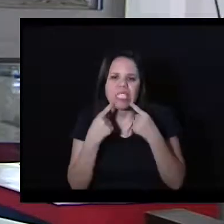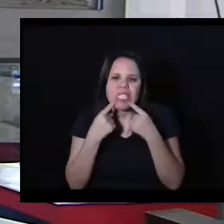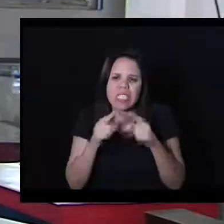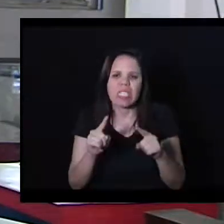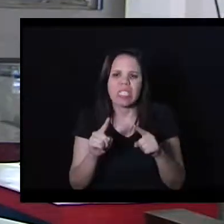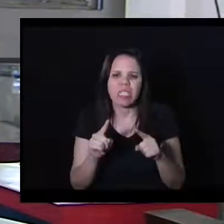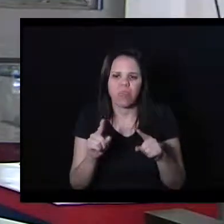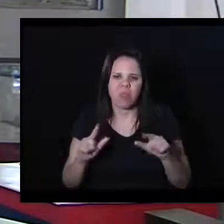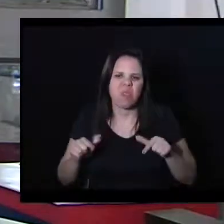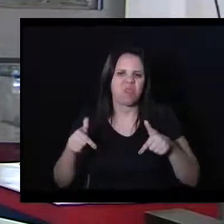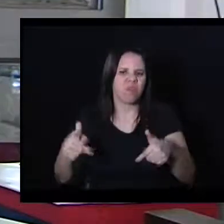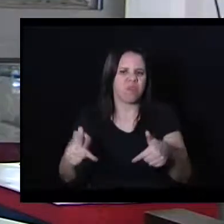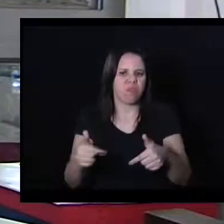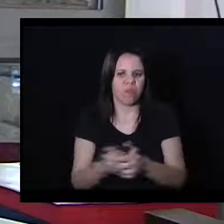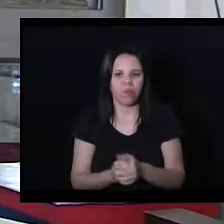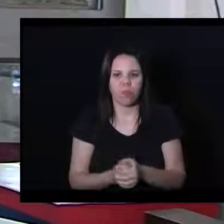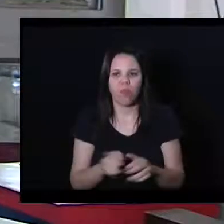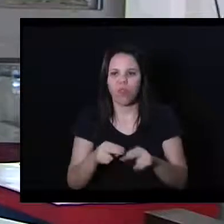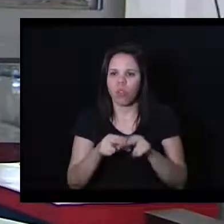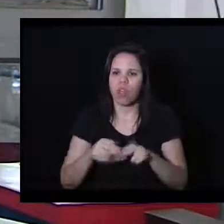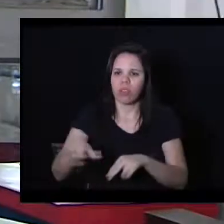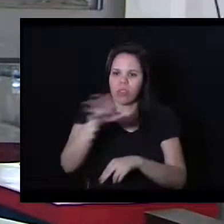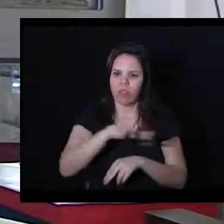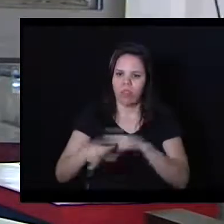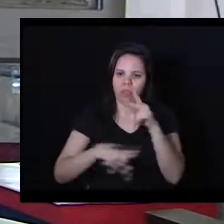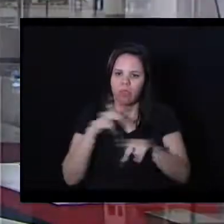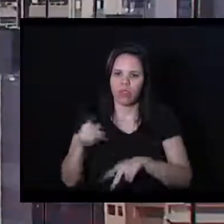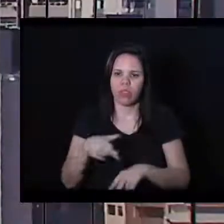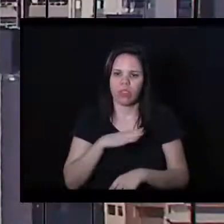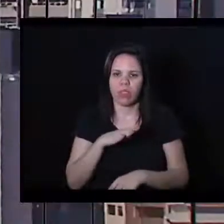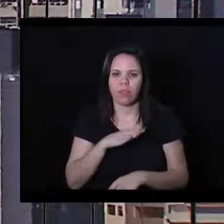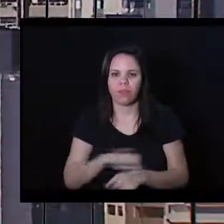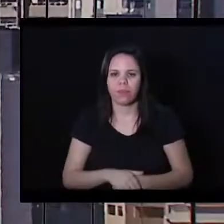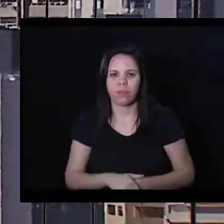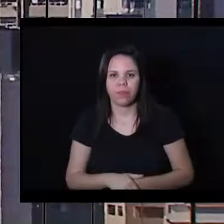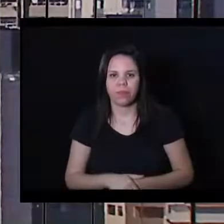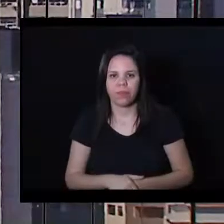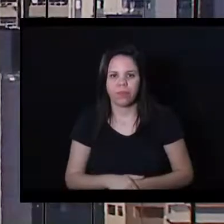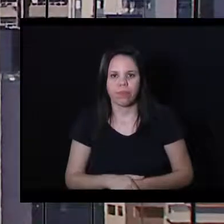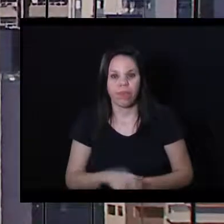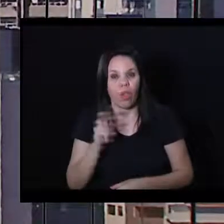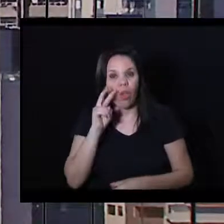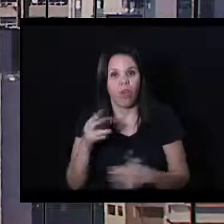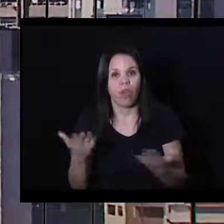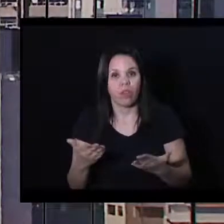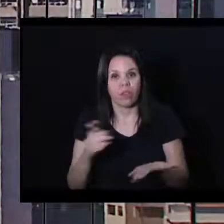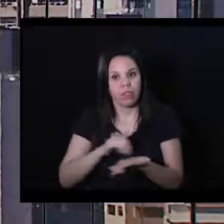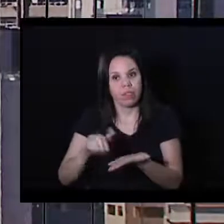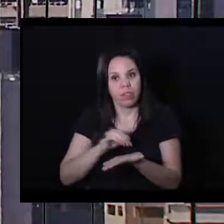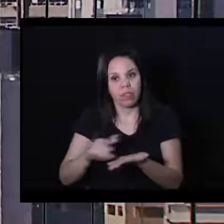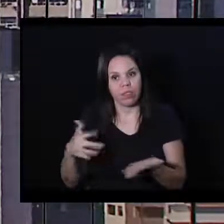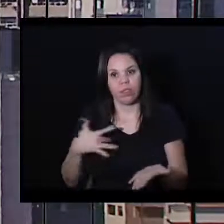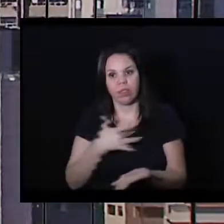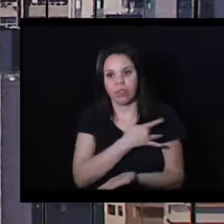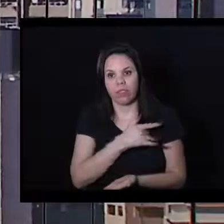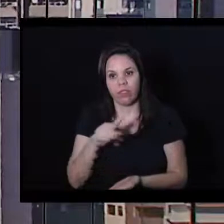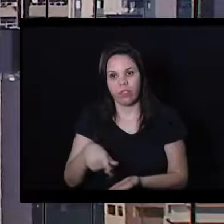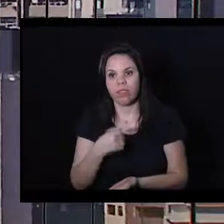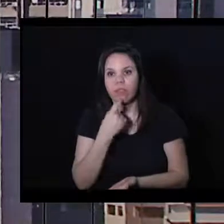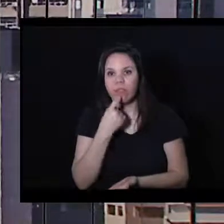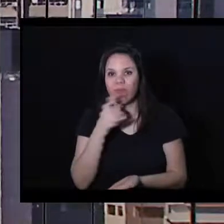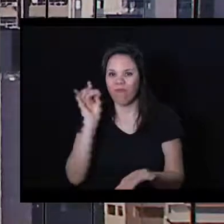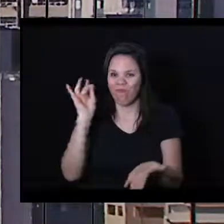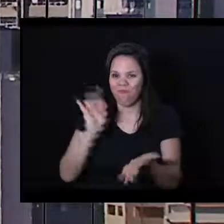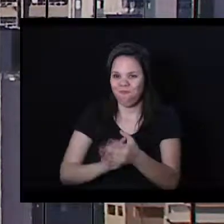uma reação por parte da população na nossa cidade. Agora, a Secretaria de Saúde de Campinas